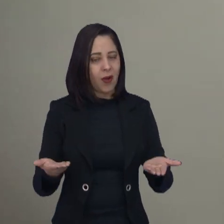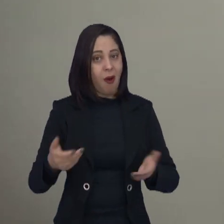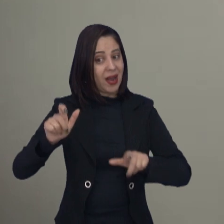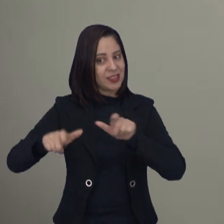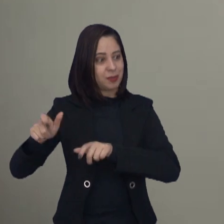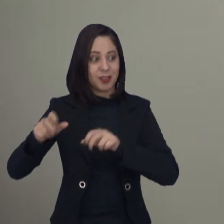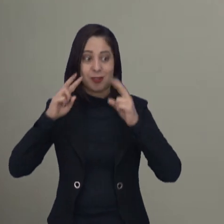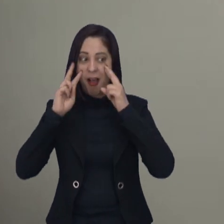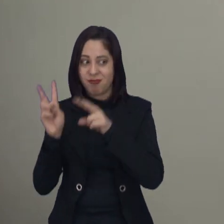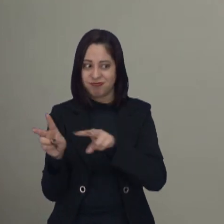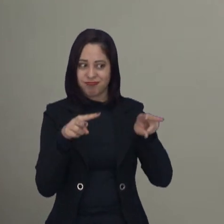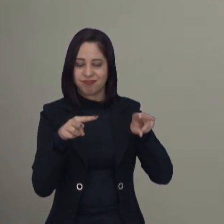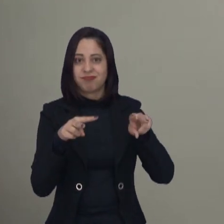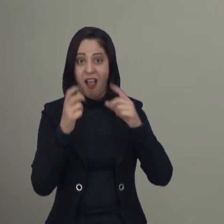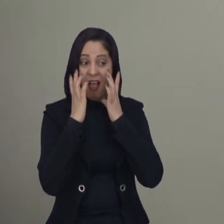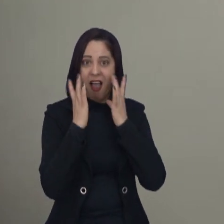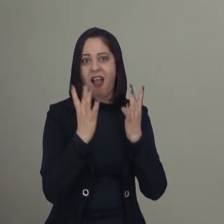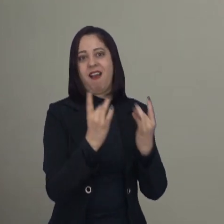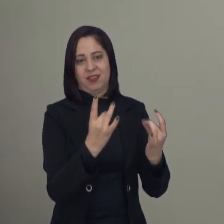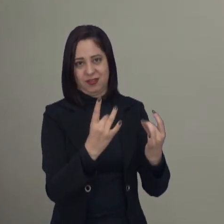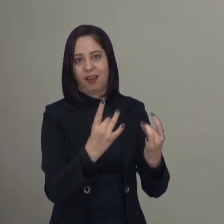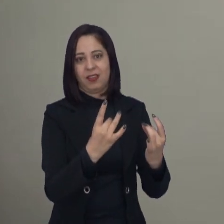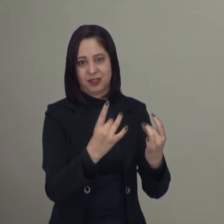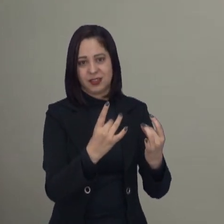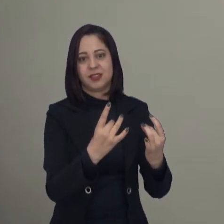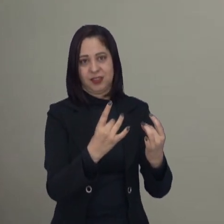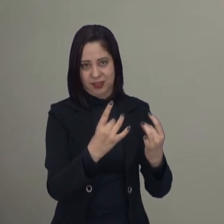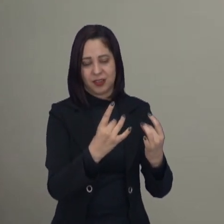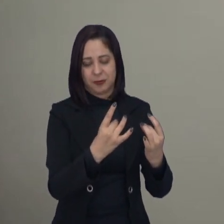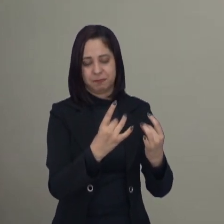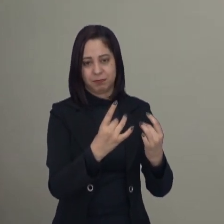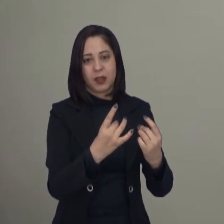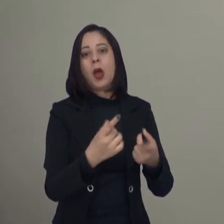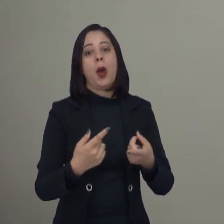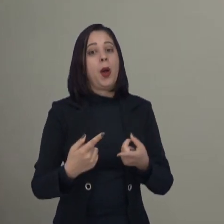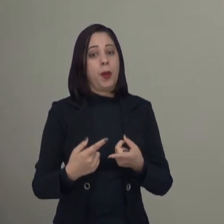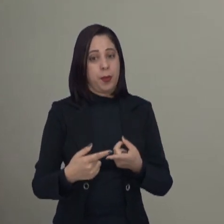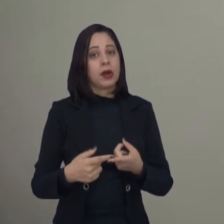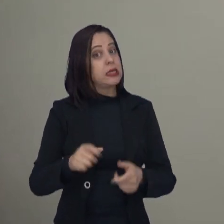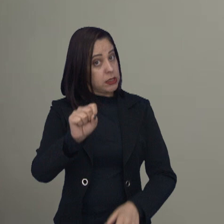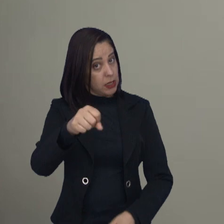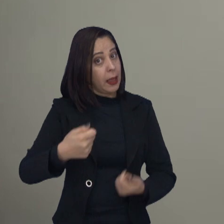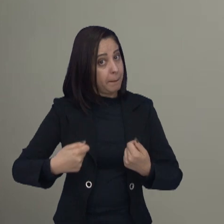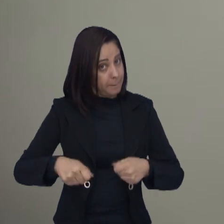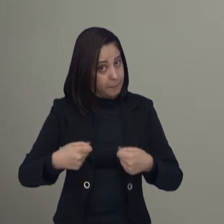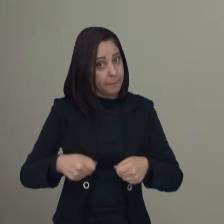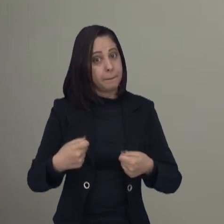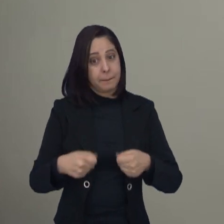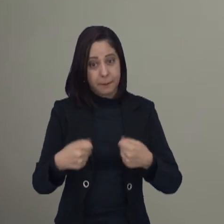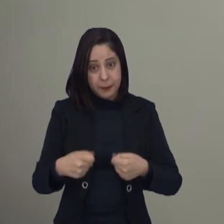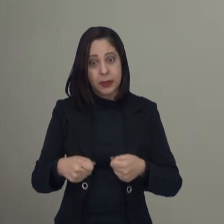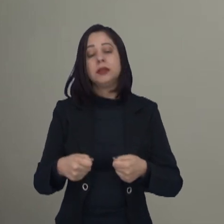pessoa, ela é cobrada nesse sentido e muito bem cobrada, né? Porque a gente tem que ter essa demanda de